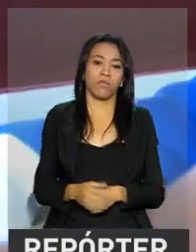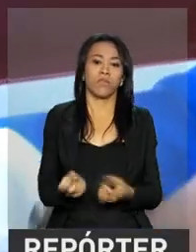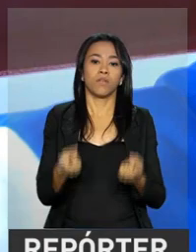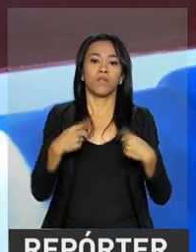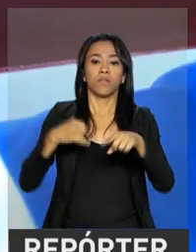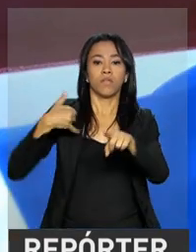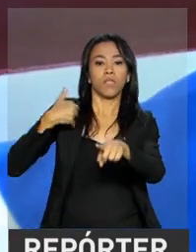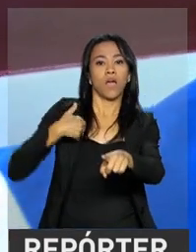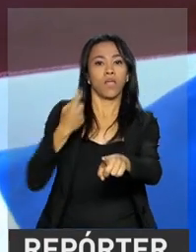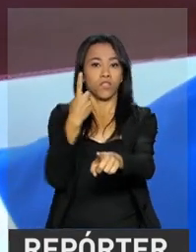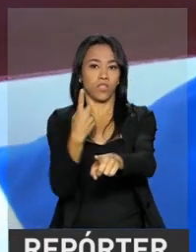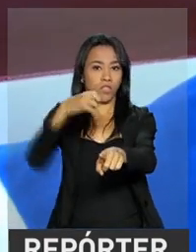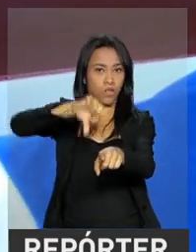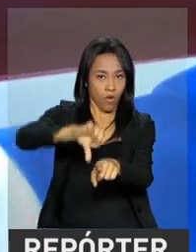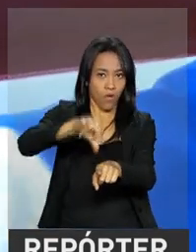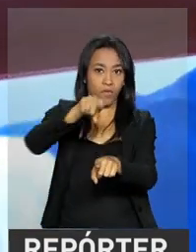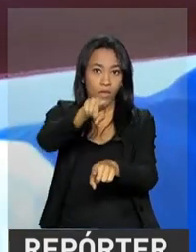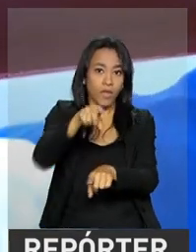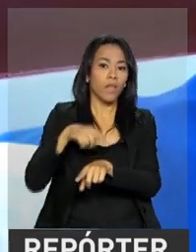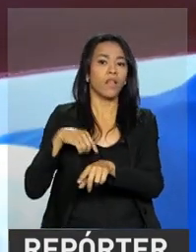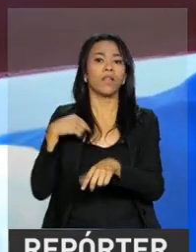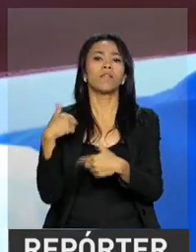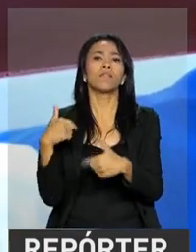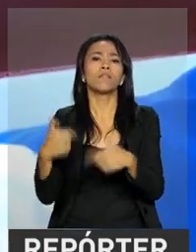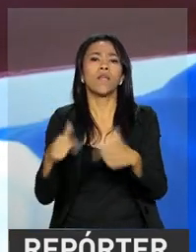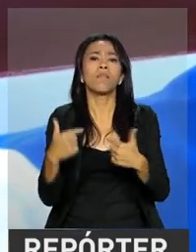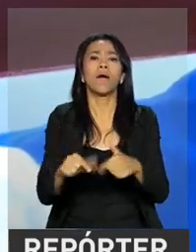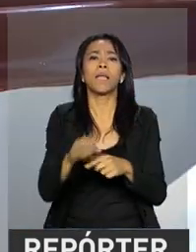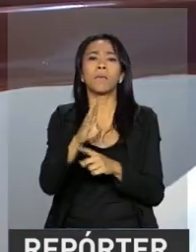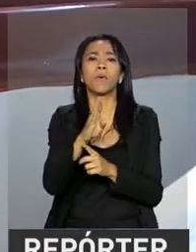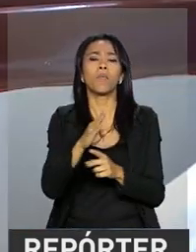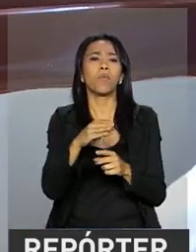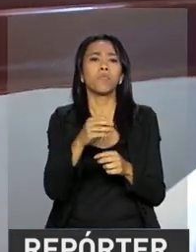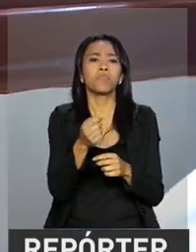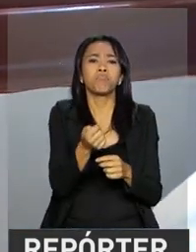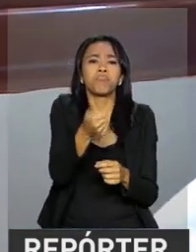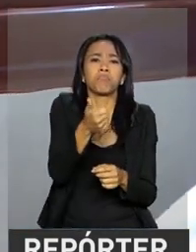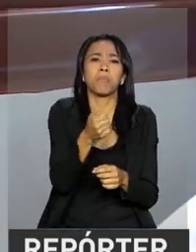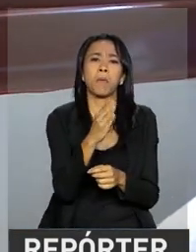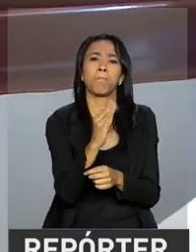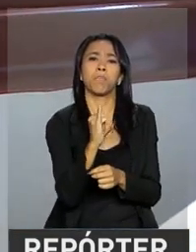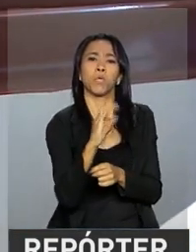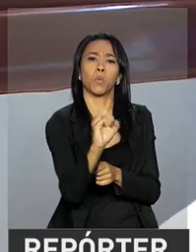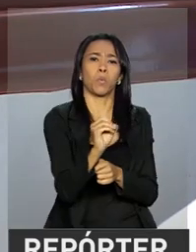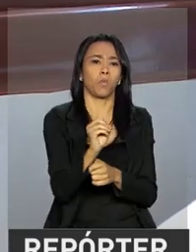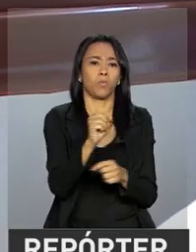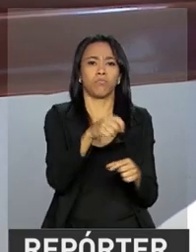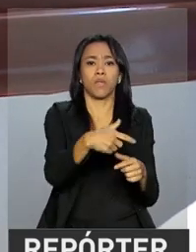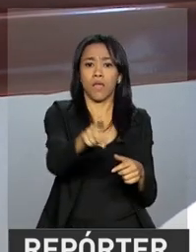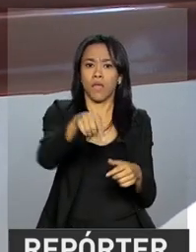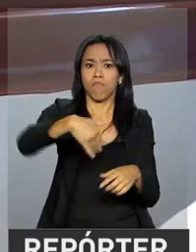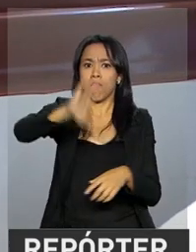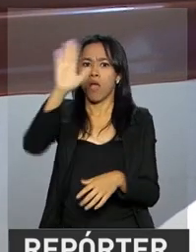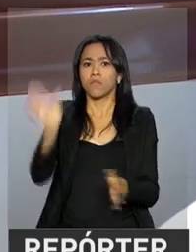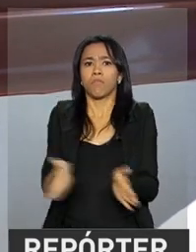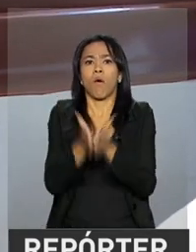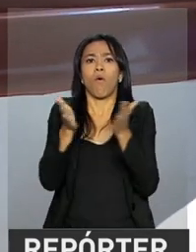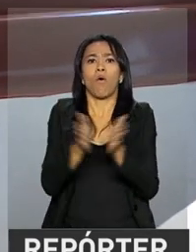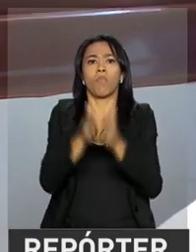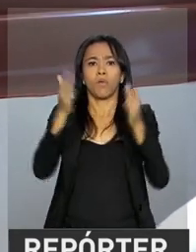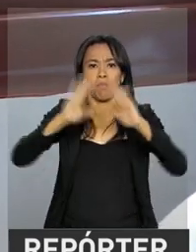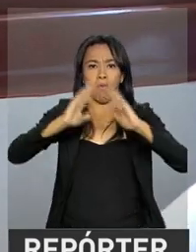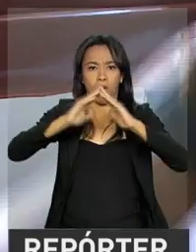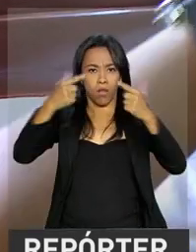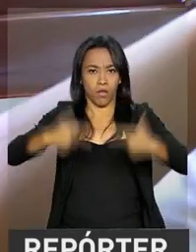Aos 19 anos, Jonathan ganha a vida fazendo bicos de servente. Mora sozinho em uma das regiões mais pobres do Distrito